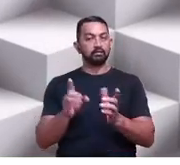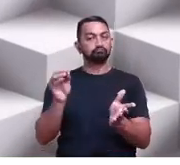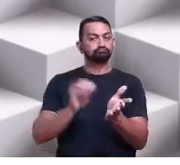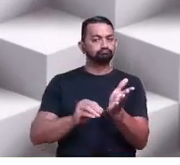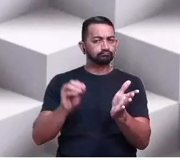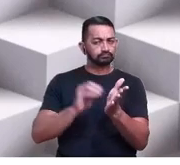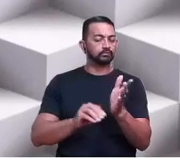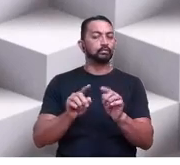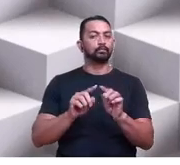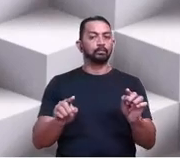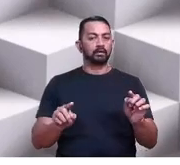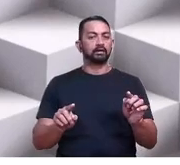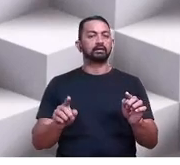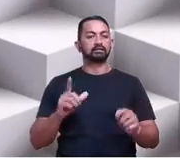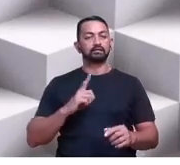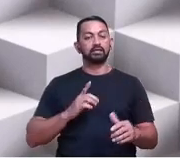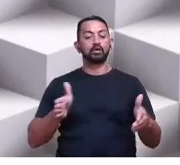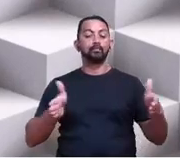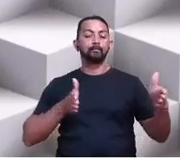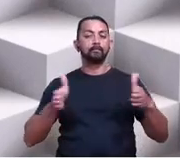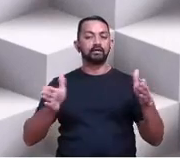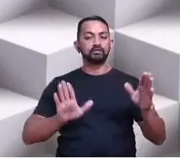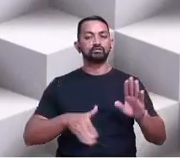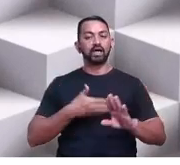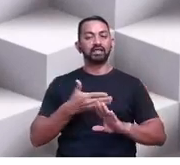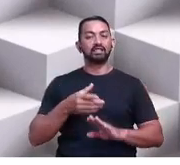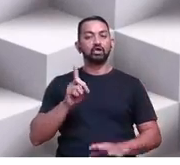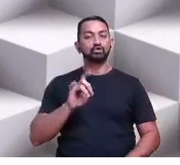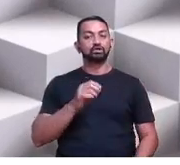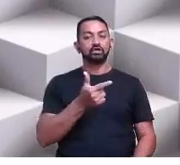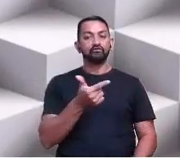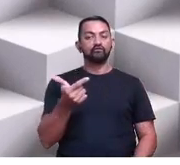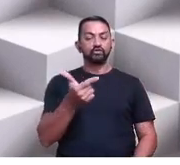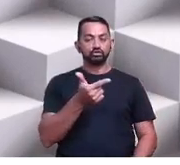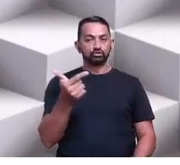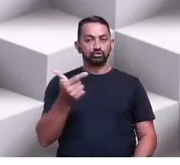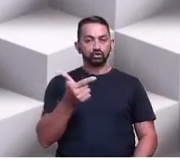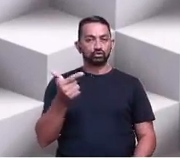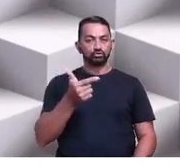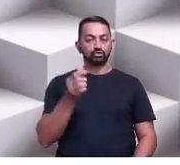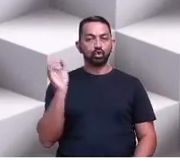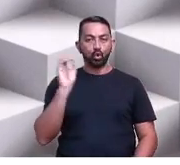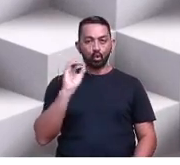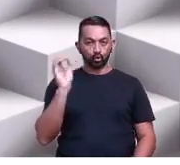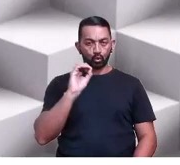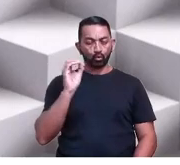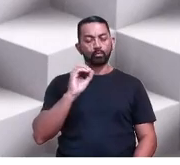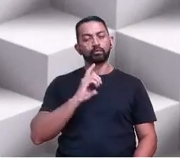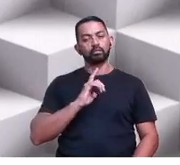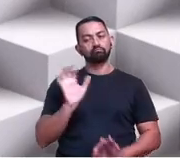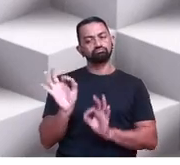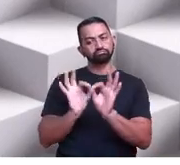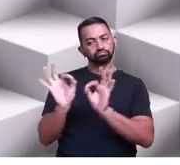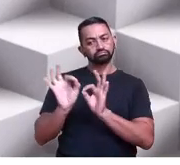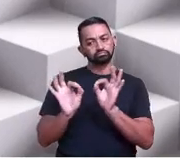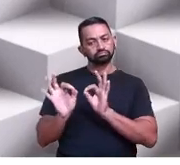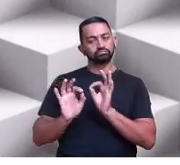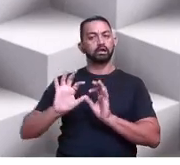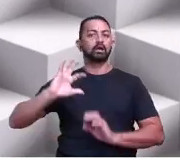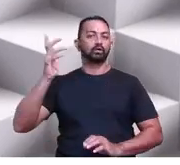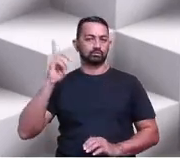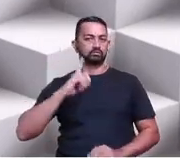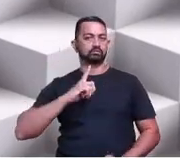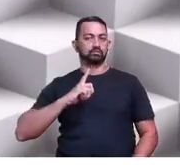essa irregularidade, mas elas possuem um prazo até o dia 22 deste mês, até a sexta-feira, para regularizar